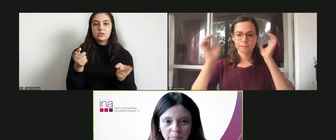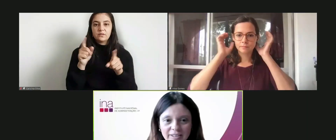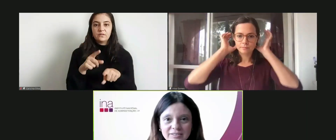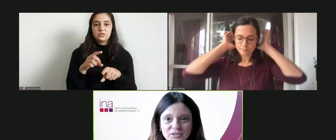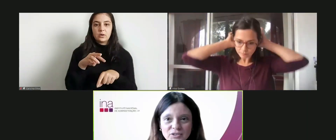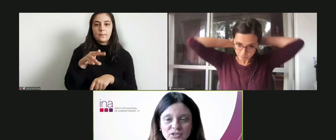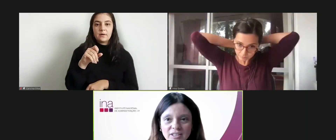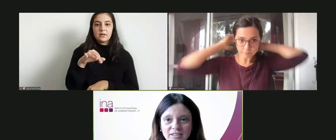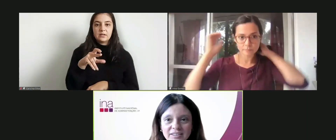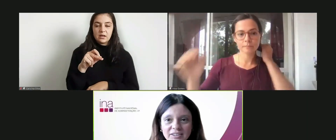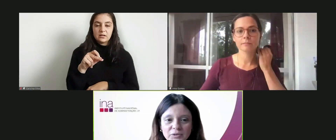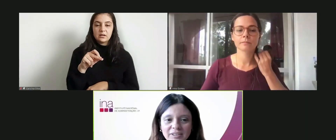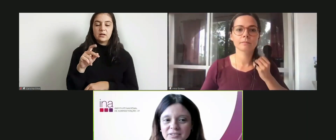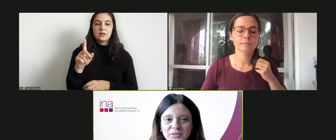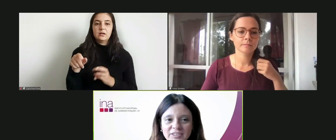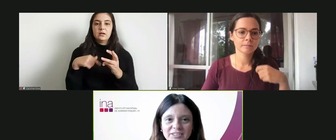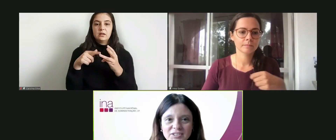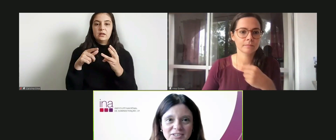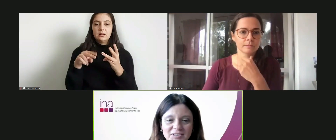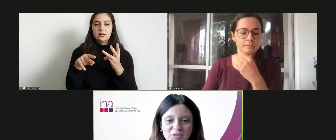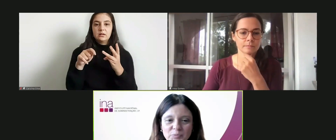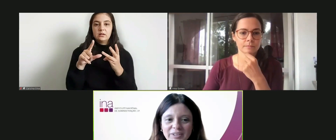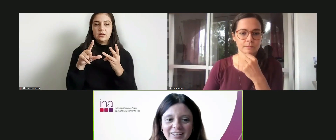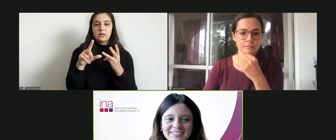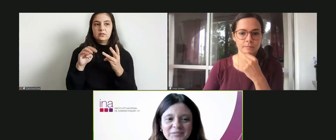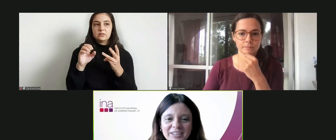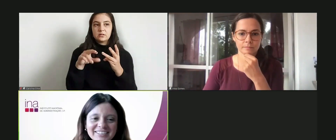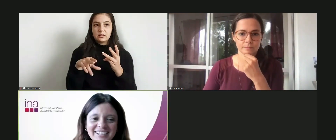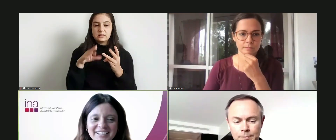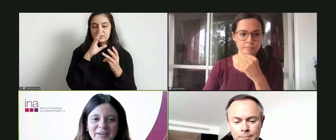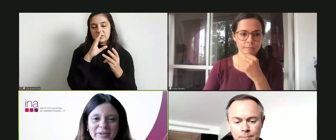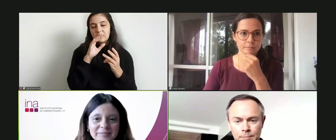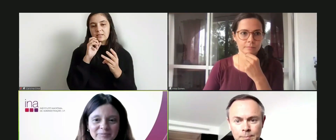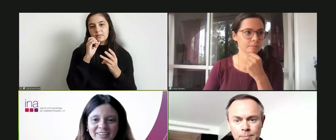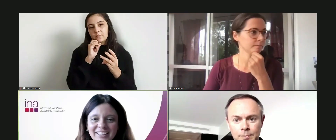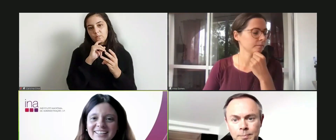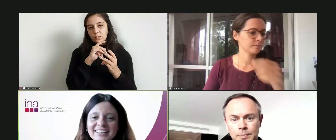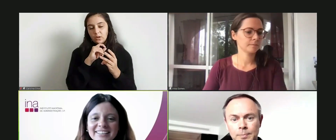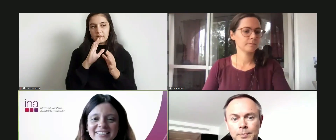Mariana Pratos e o Nelson Dias, se puderem também ligar a câmara.